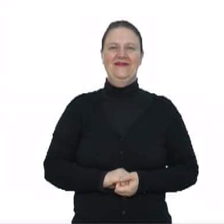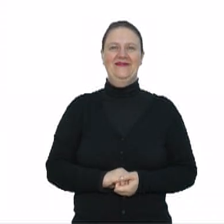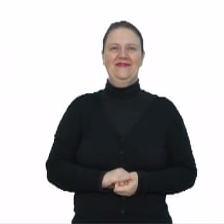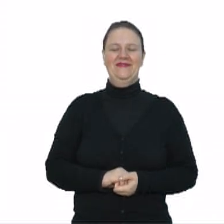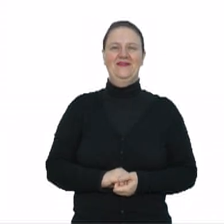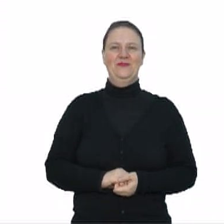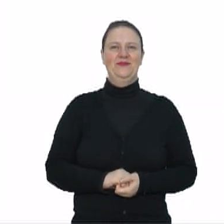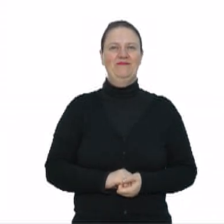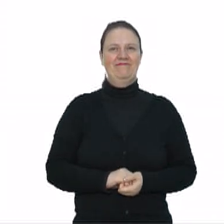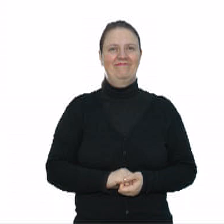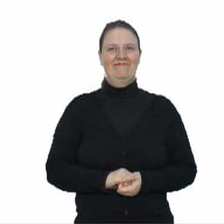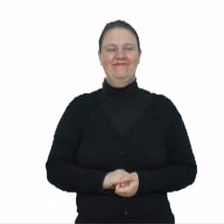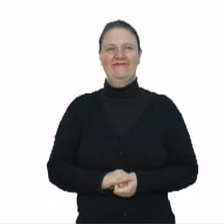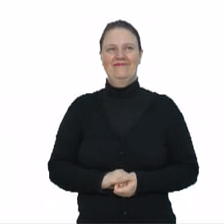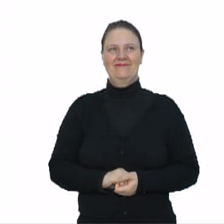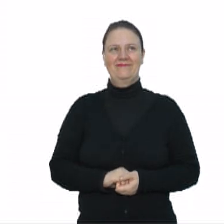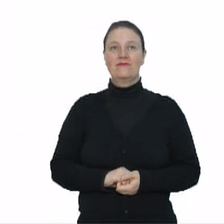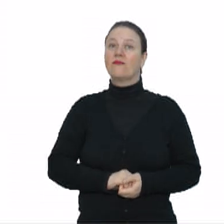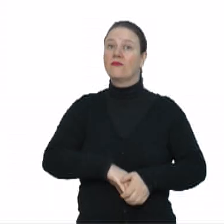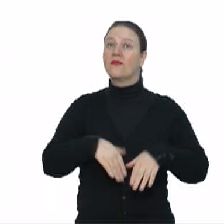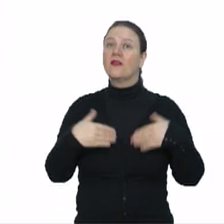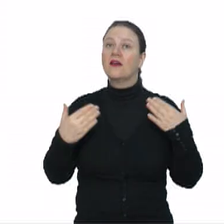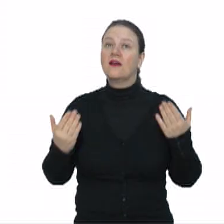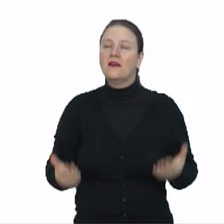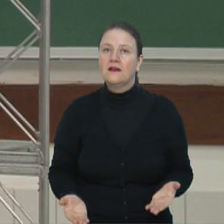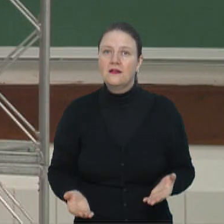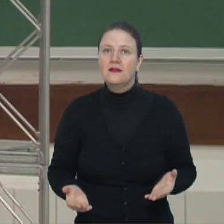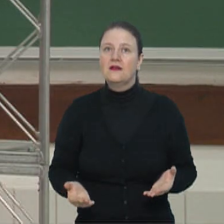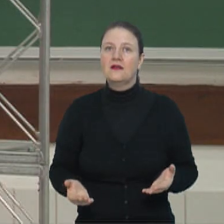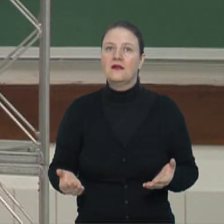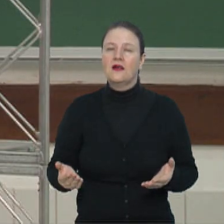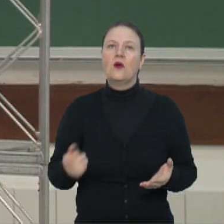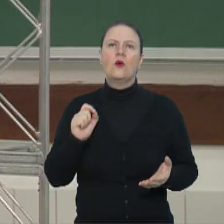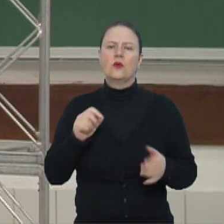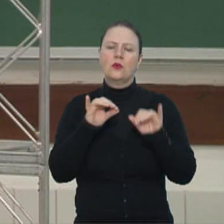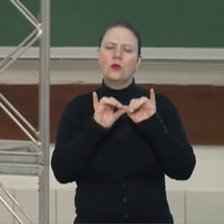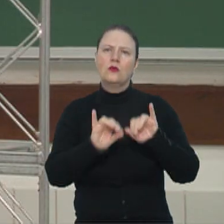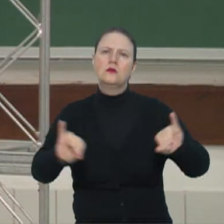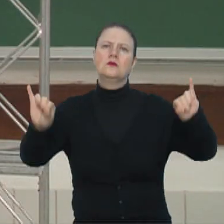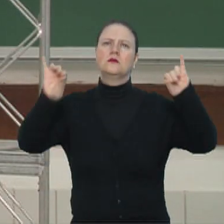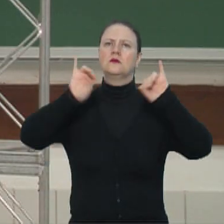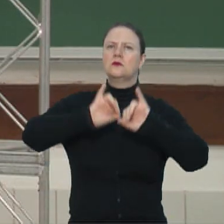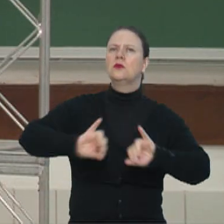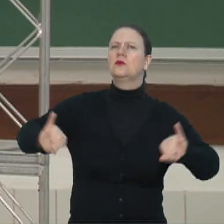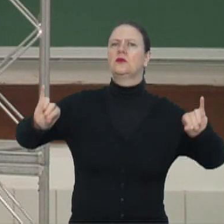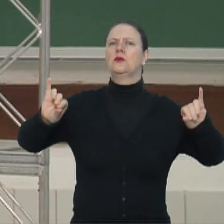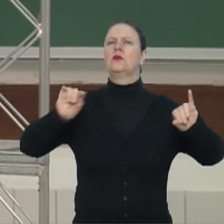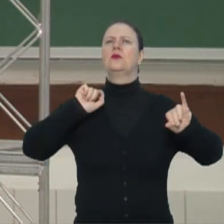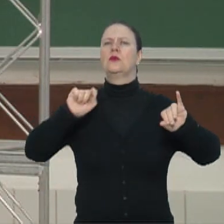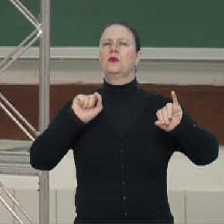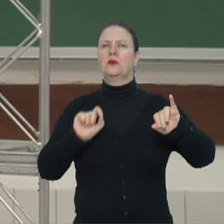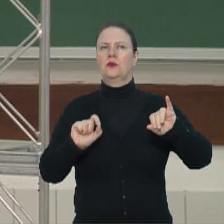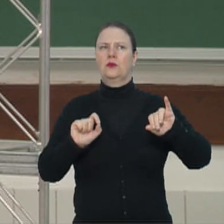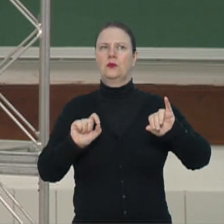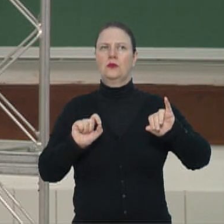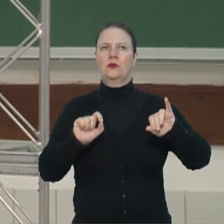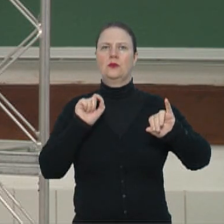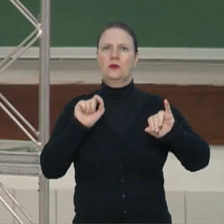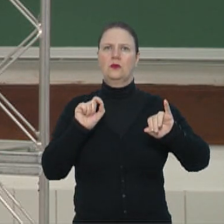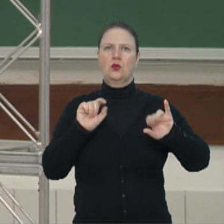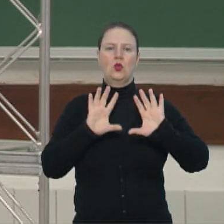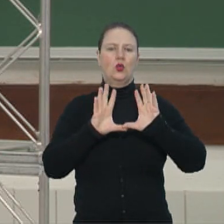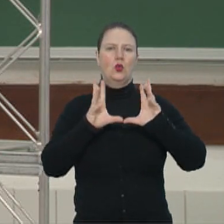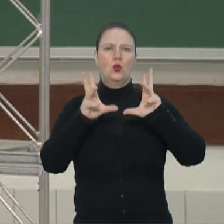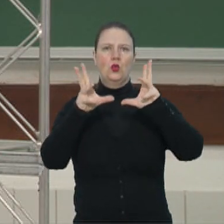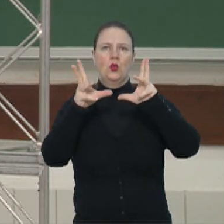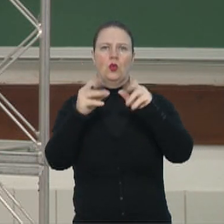a consumer culture. Então, as advertisements, os anúncios, estão everywhere, em